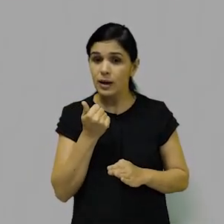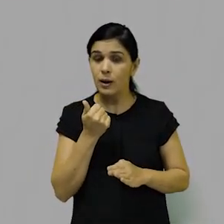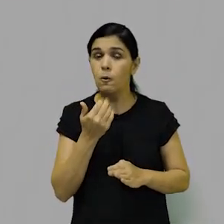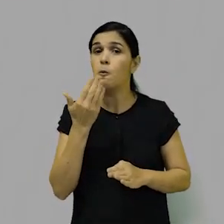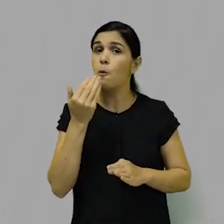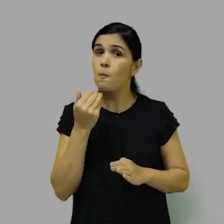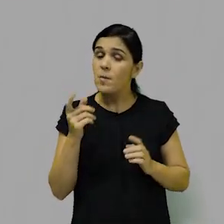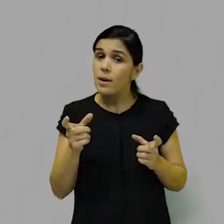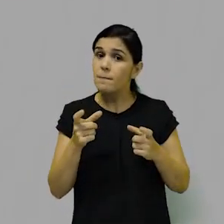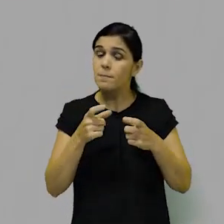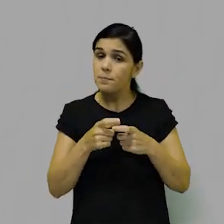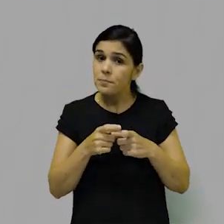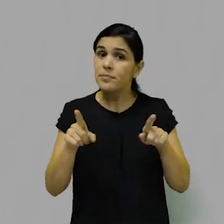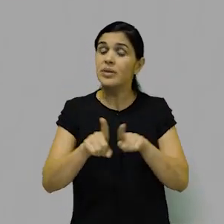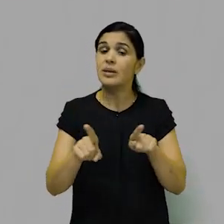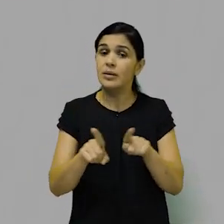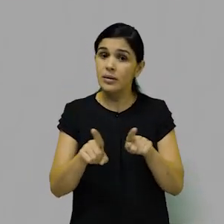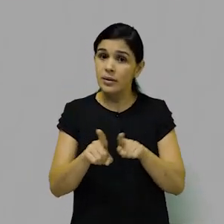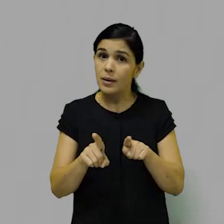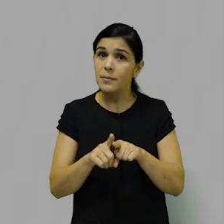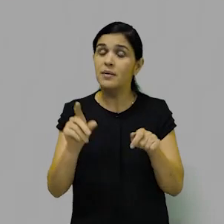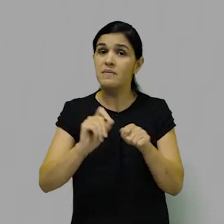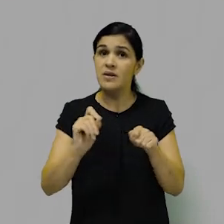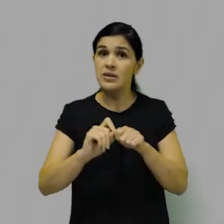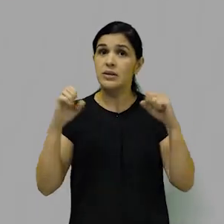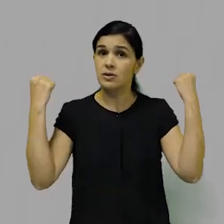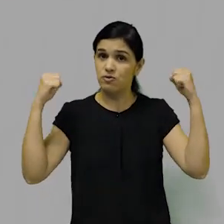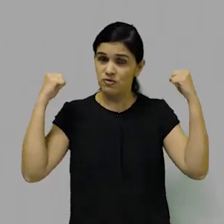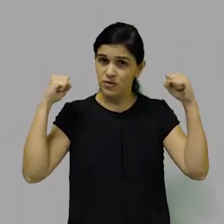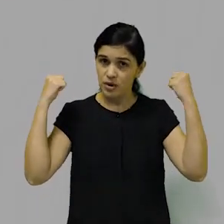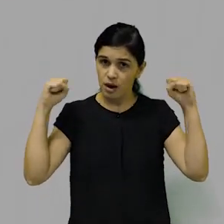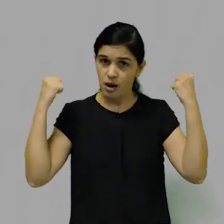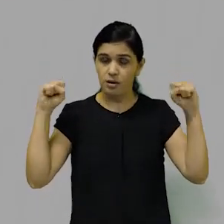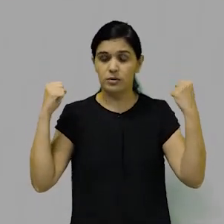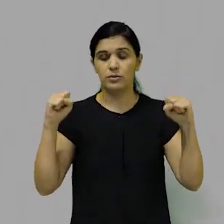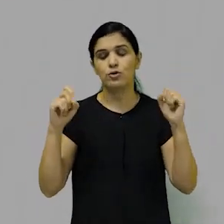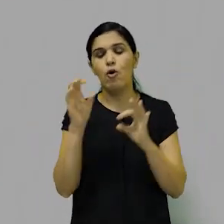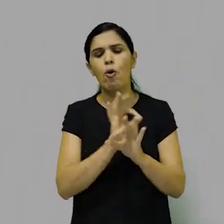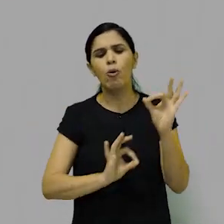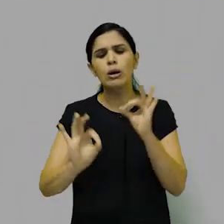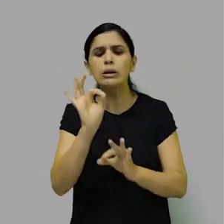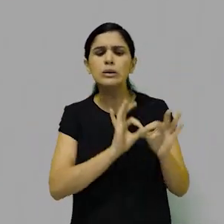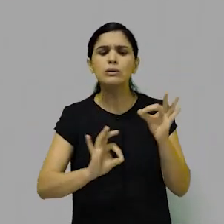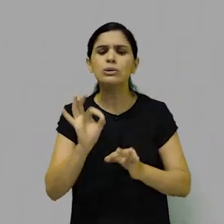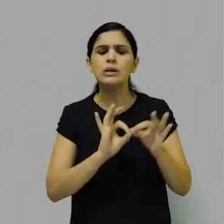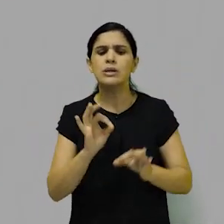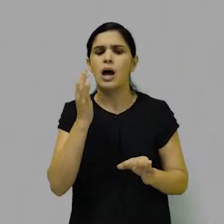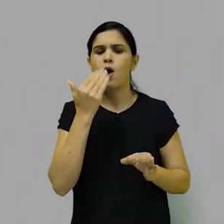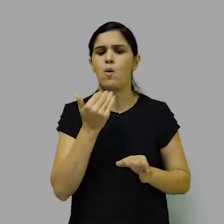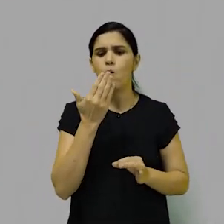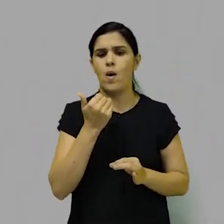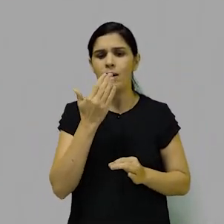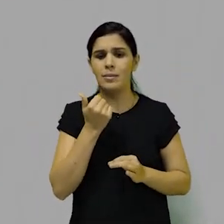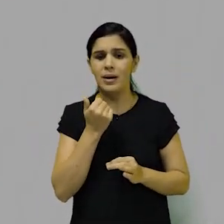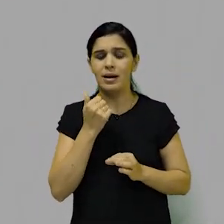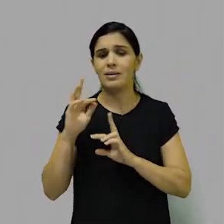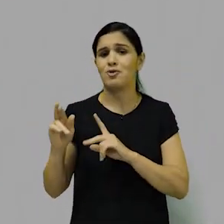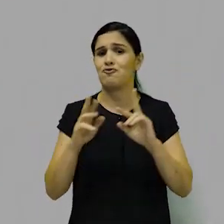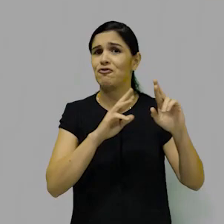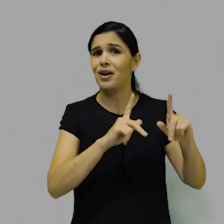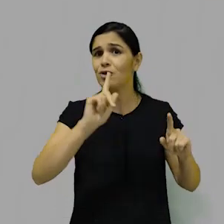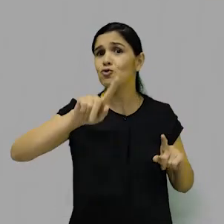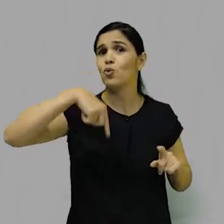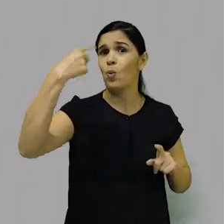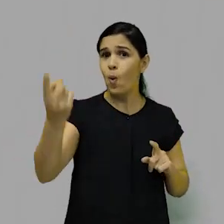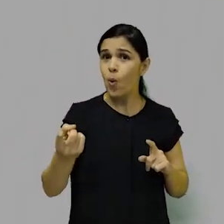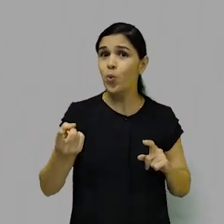forma contínua, eu ganho peso com muita facilidade. Então, meu biotipo é totalmente diferente daquele magro de ruim.